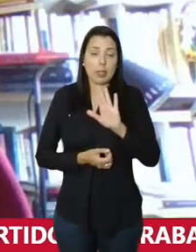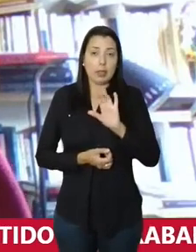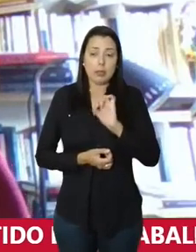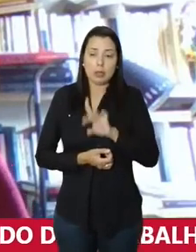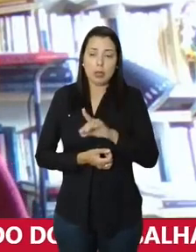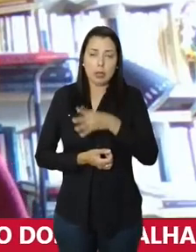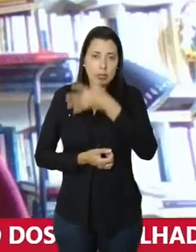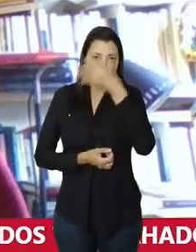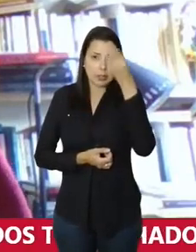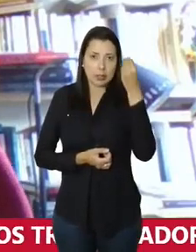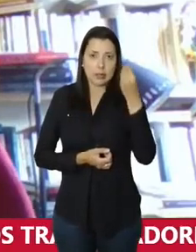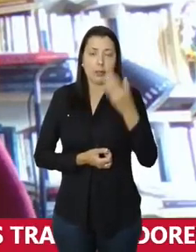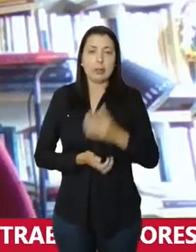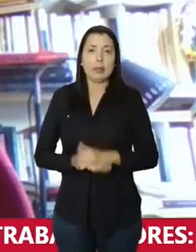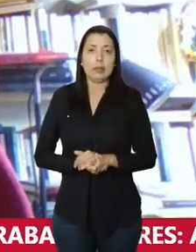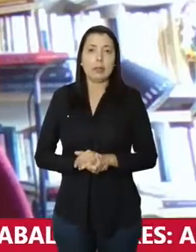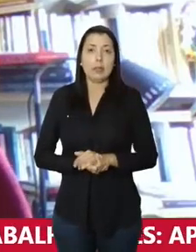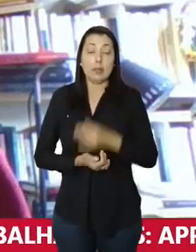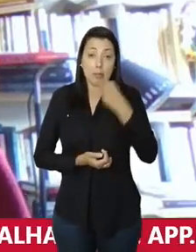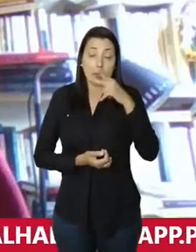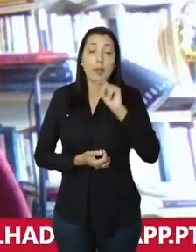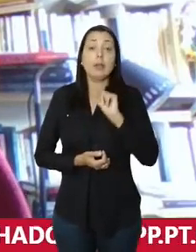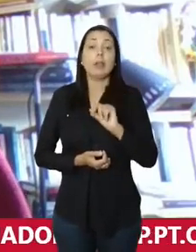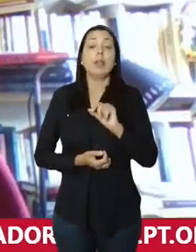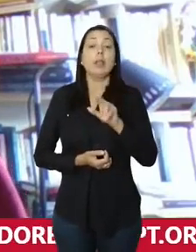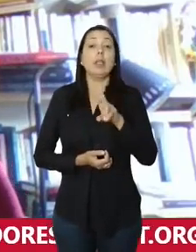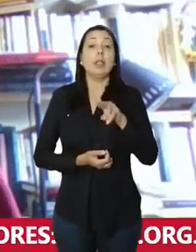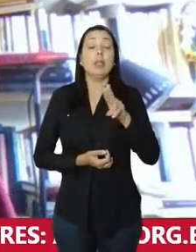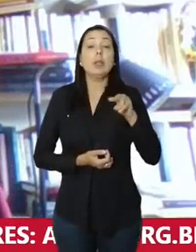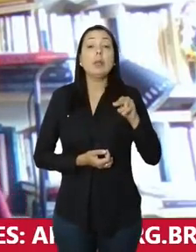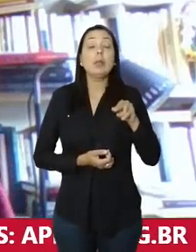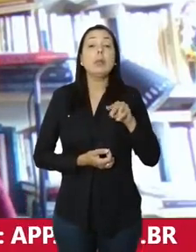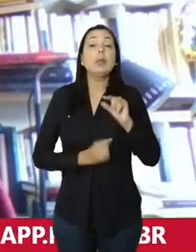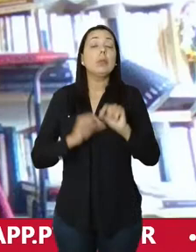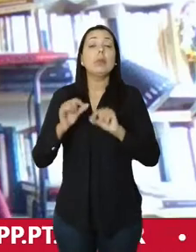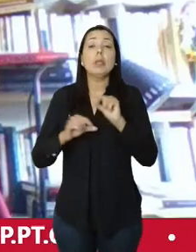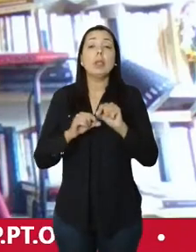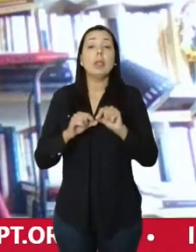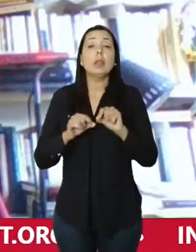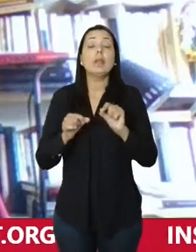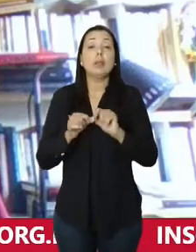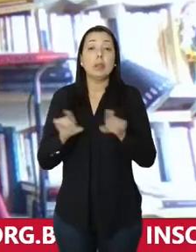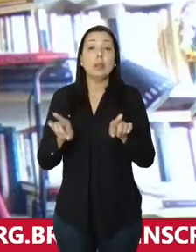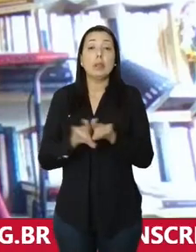seja esquecido e para que ele nunca mais se repita.